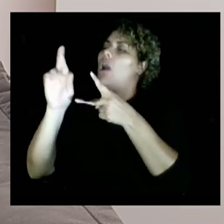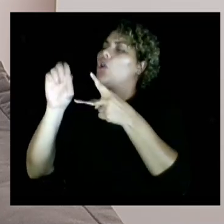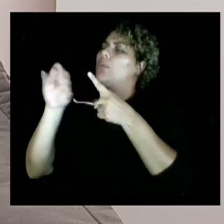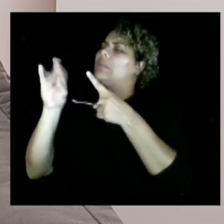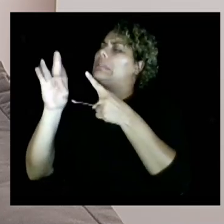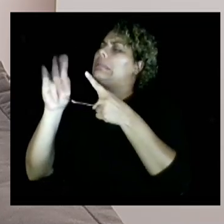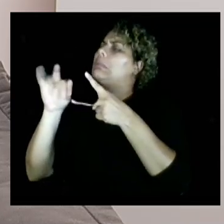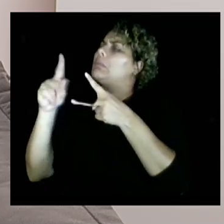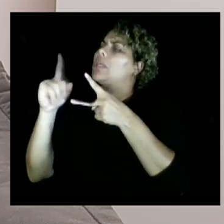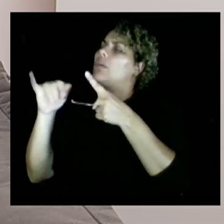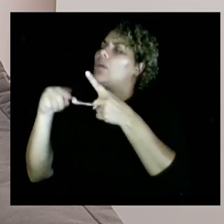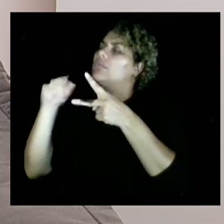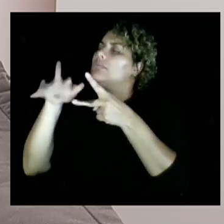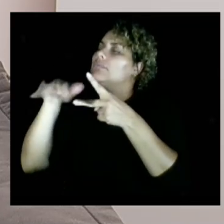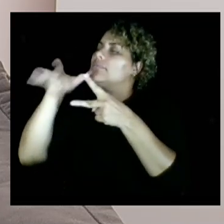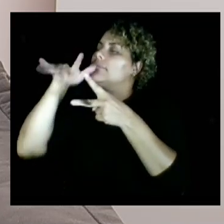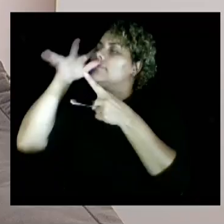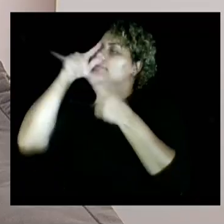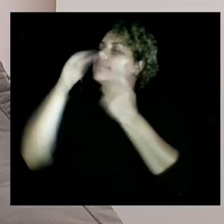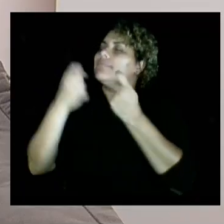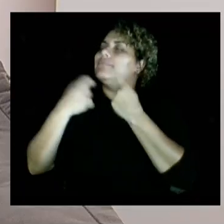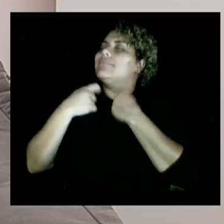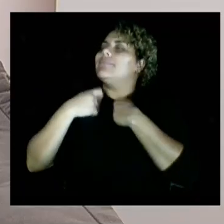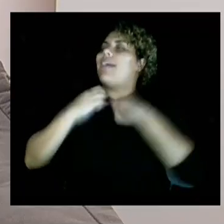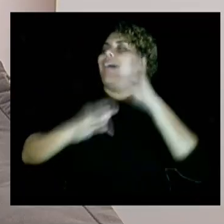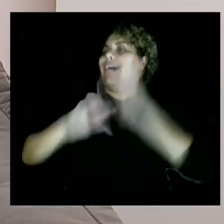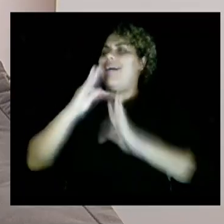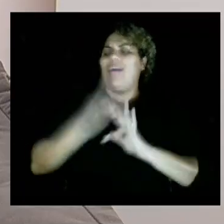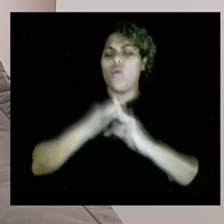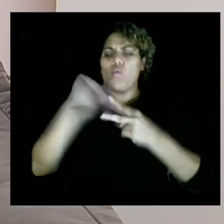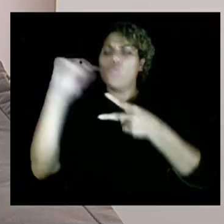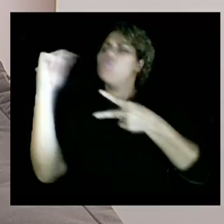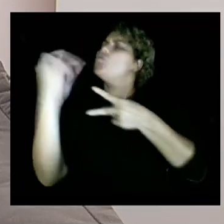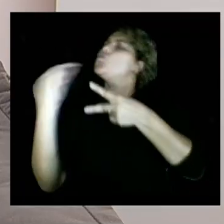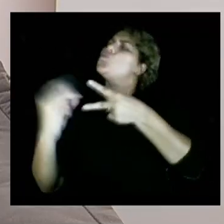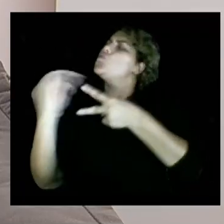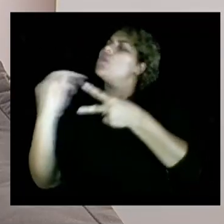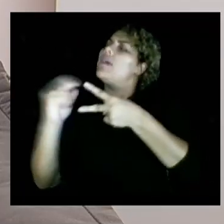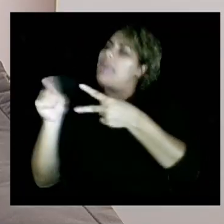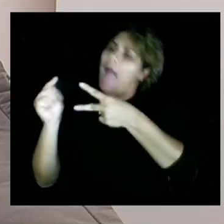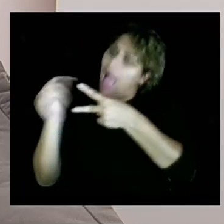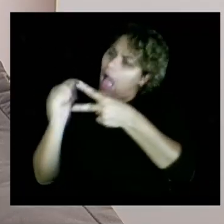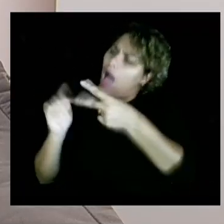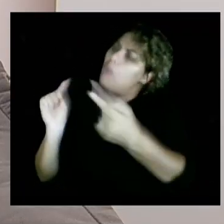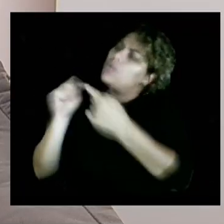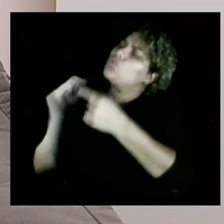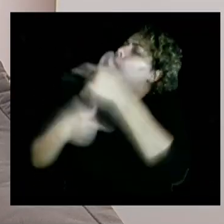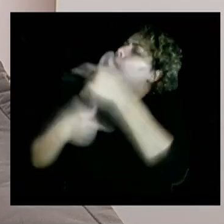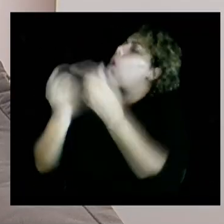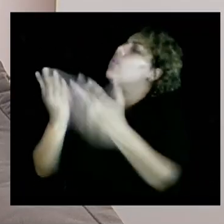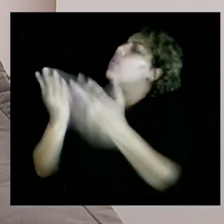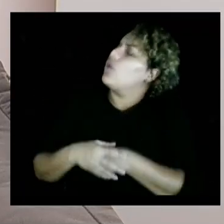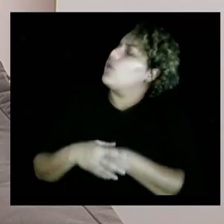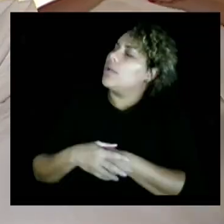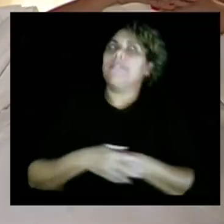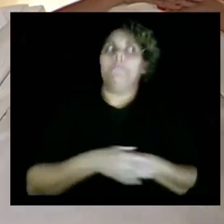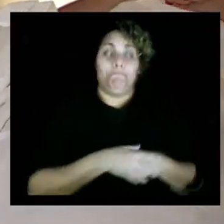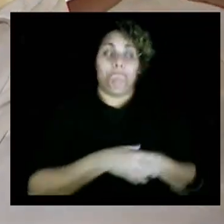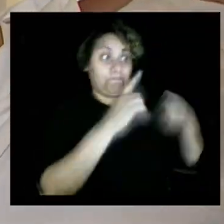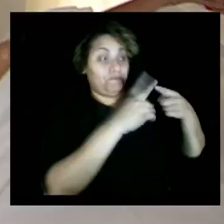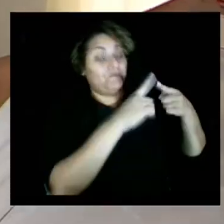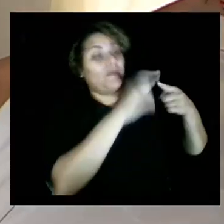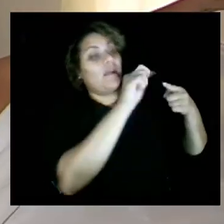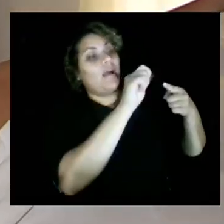fazer com que essas técnicas fizessem parte do seu negócio? Na verdade, a aurículo, né, e